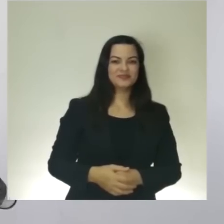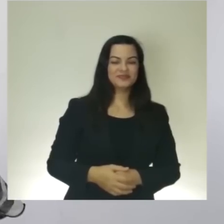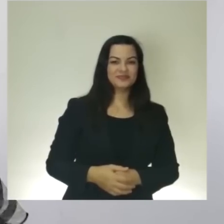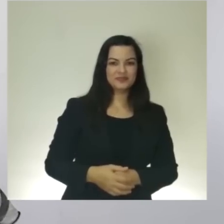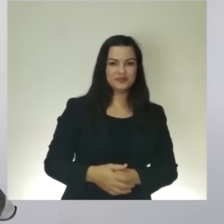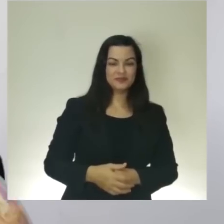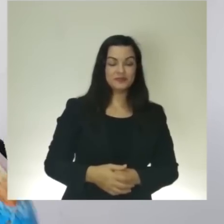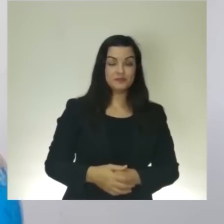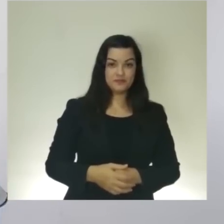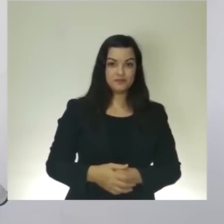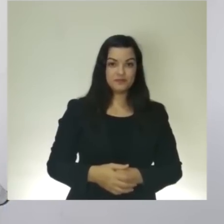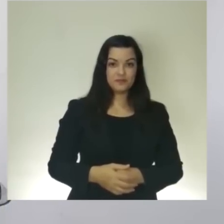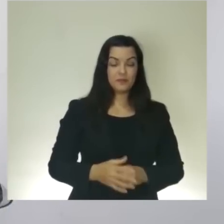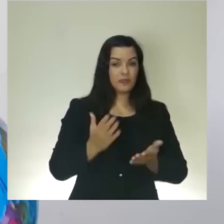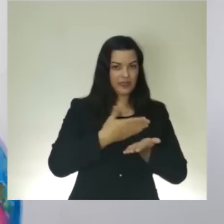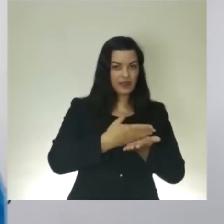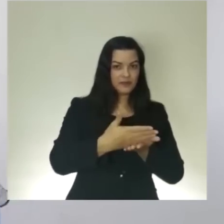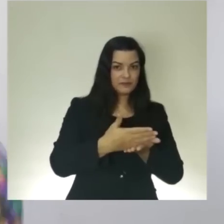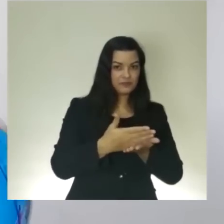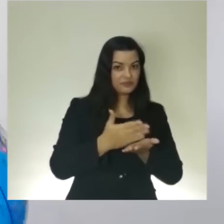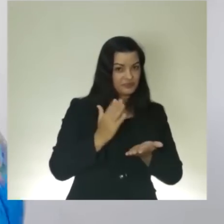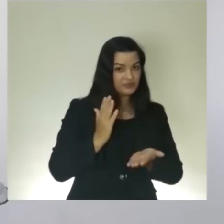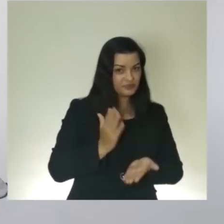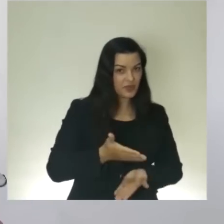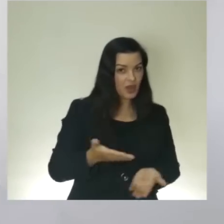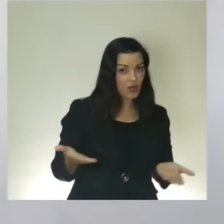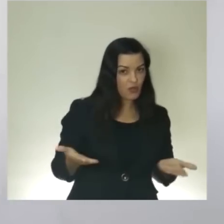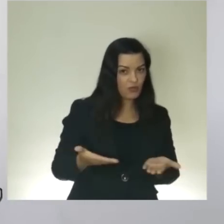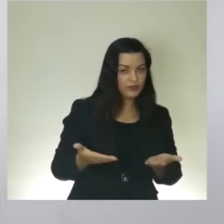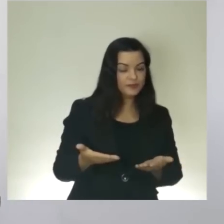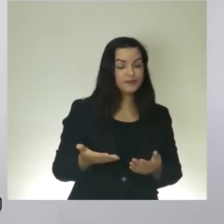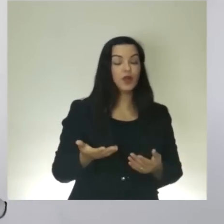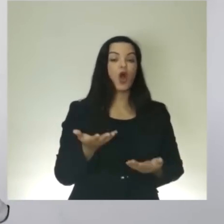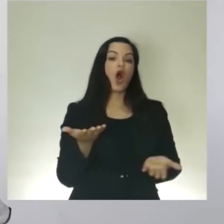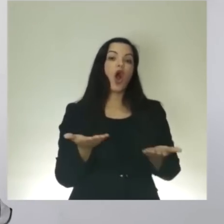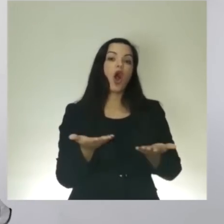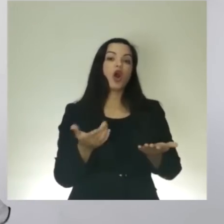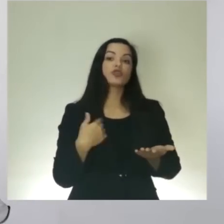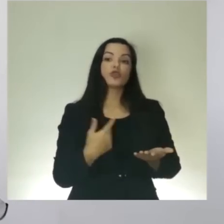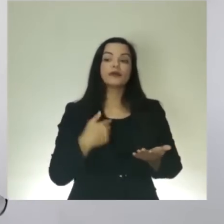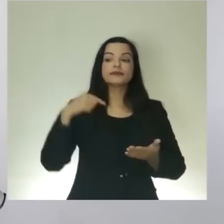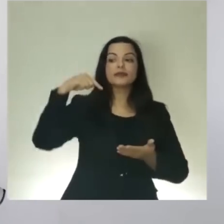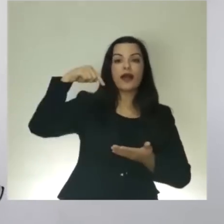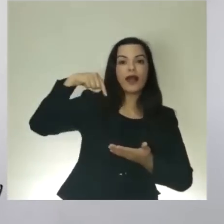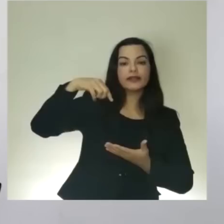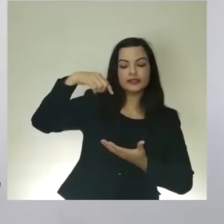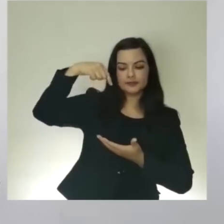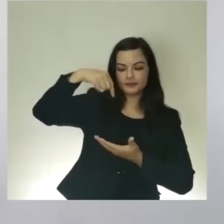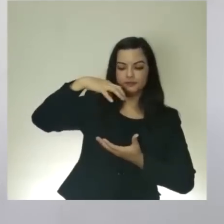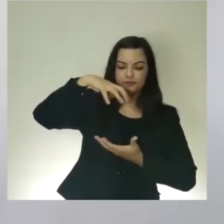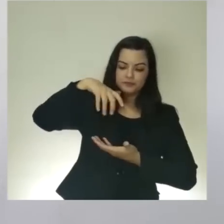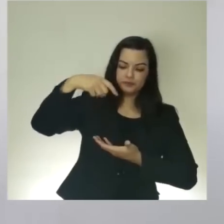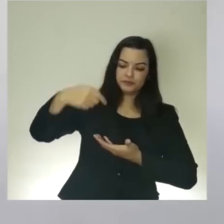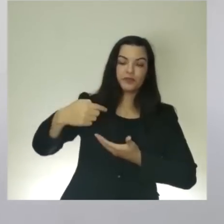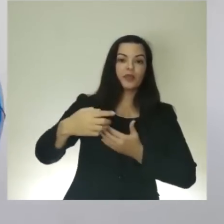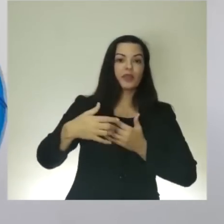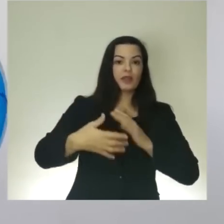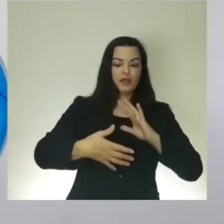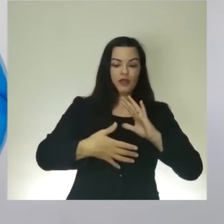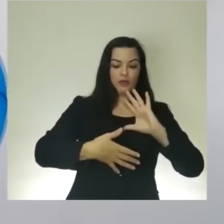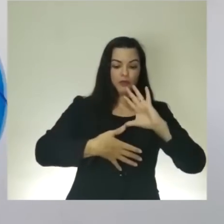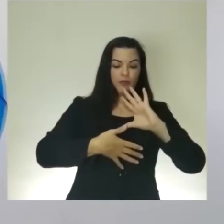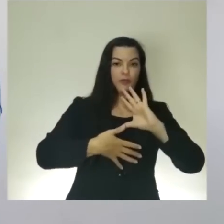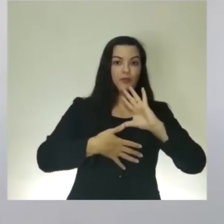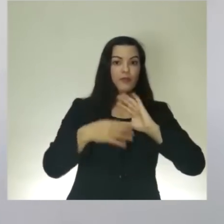Então, já vamos começar. Ó, nós estamos aqui no Brasil. Eu vou girar,